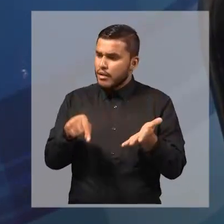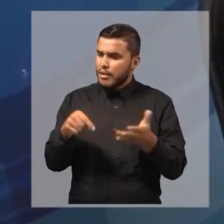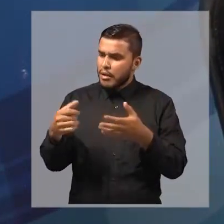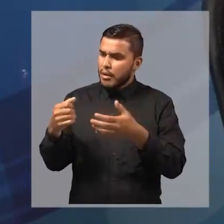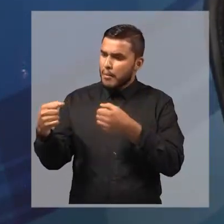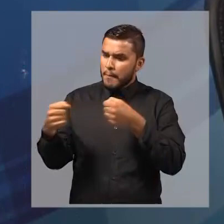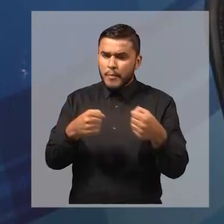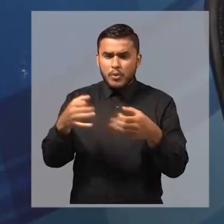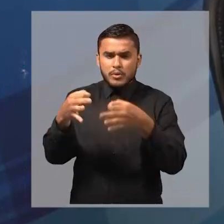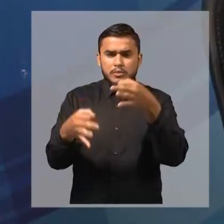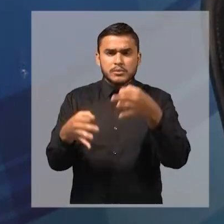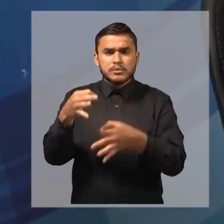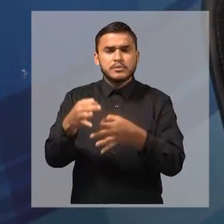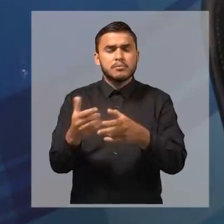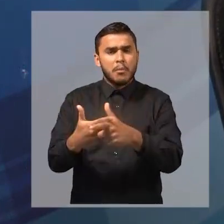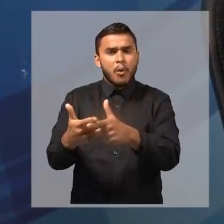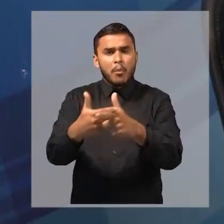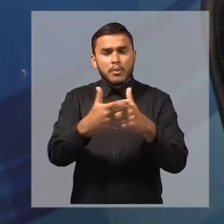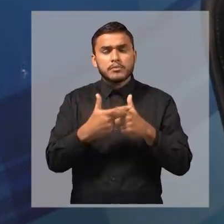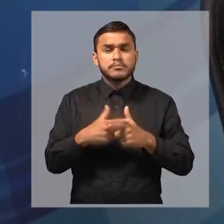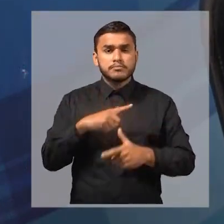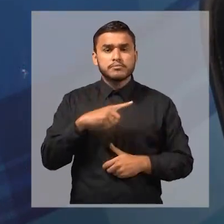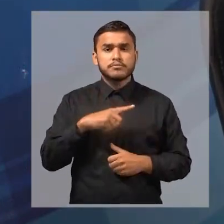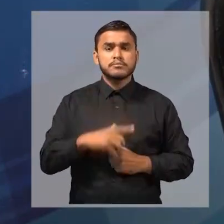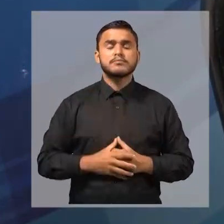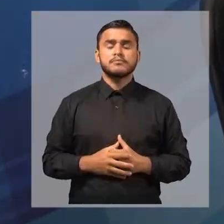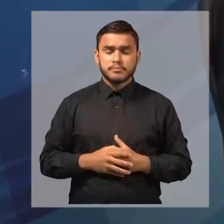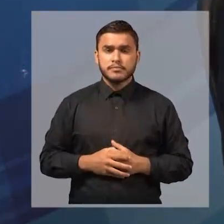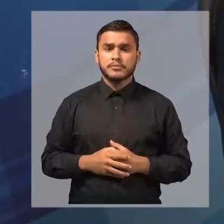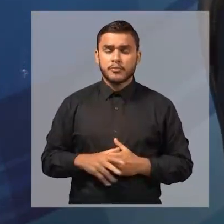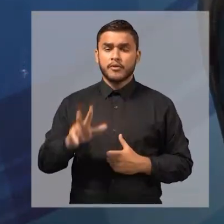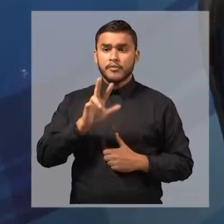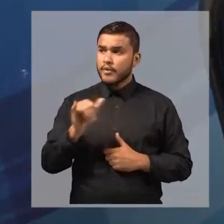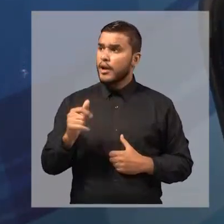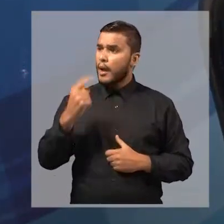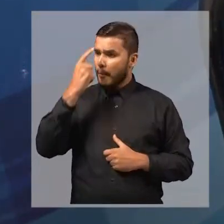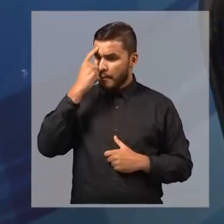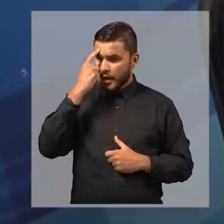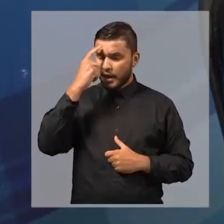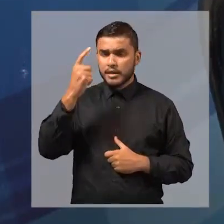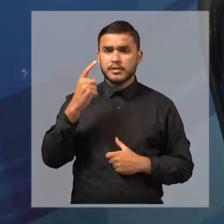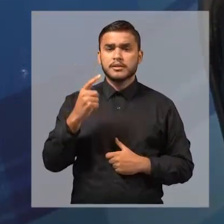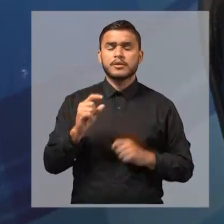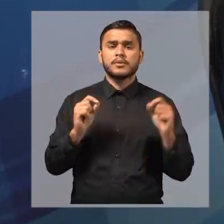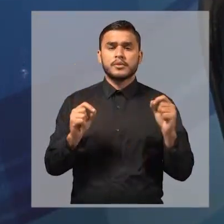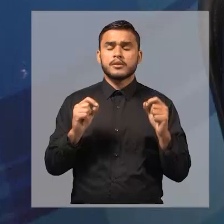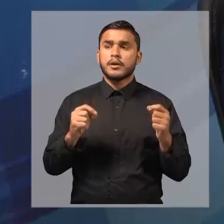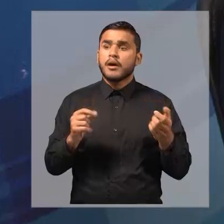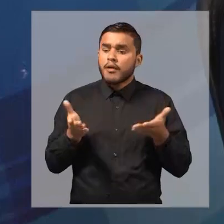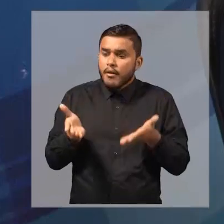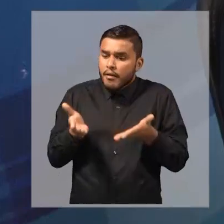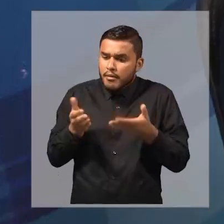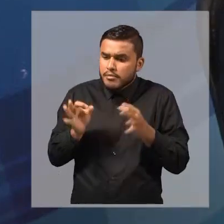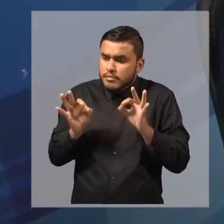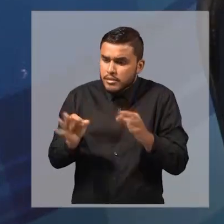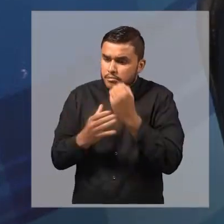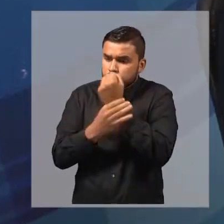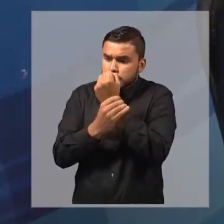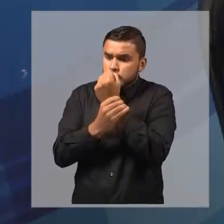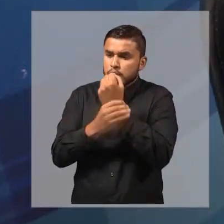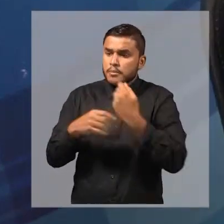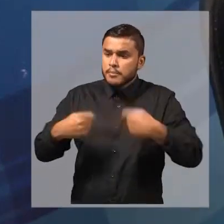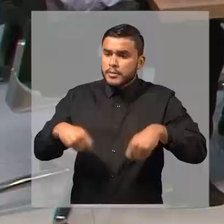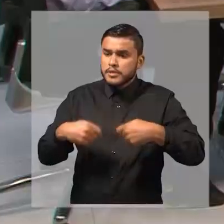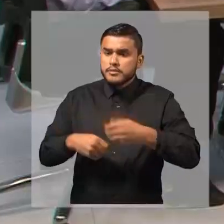é ainda o lugar, né, que a gente tem uma certa expectativa com relação a ele. É o